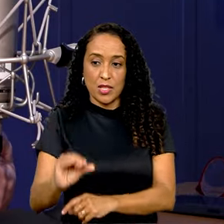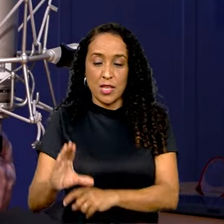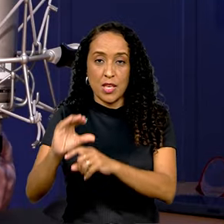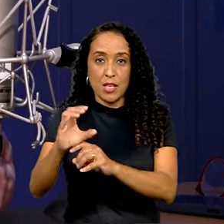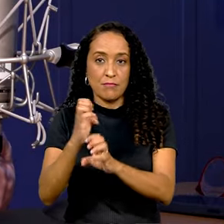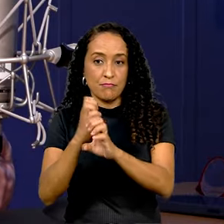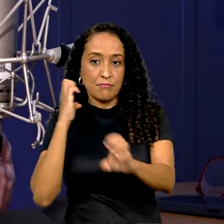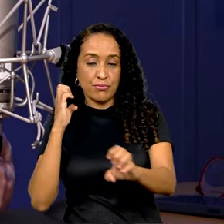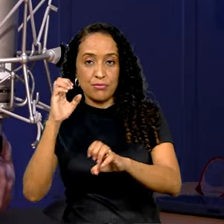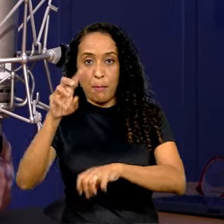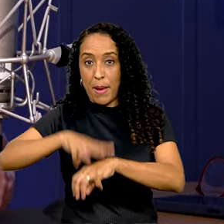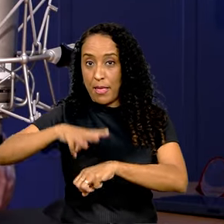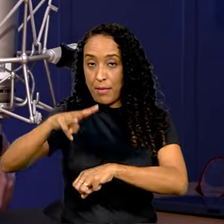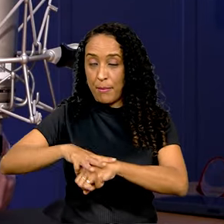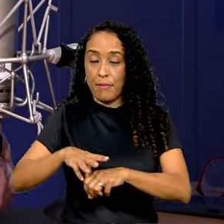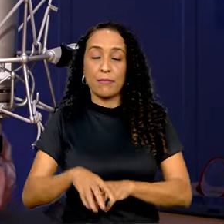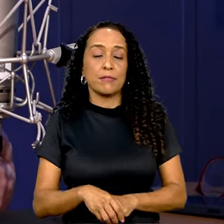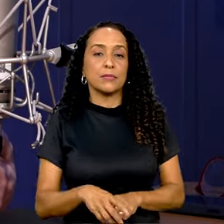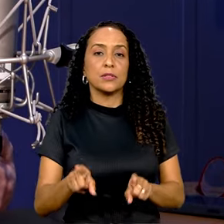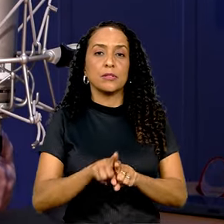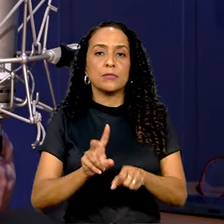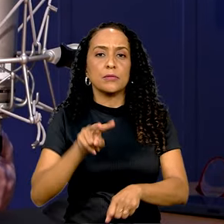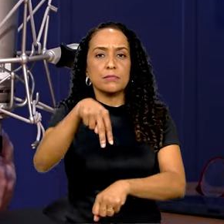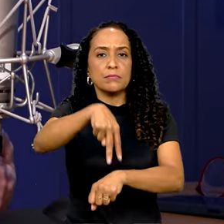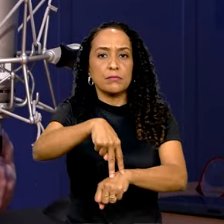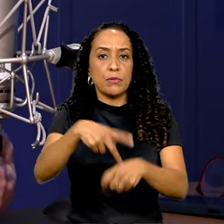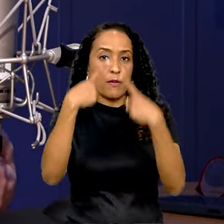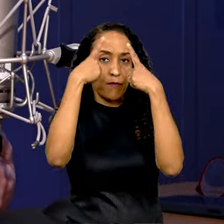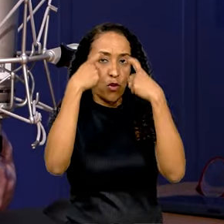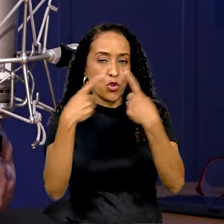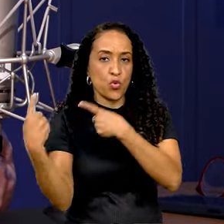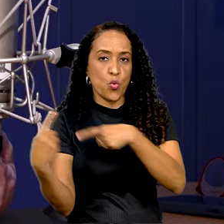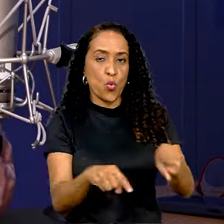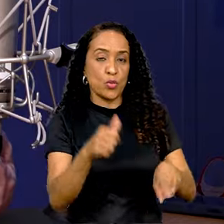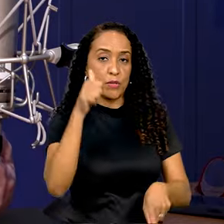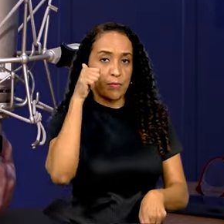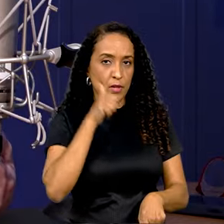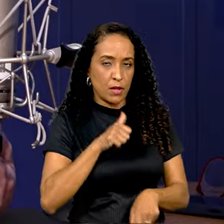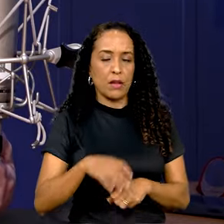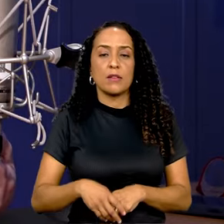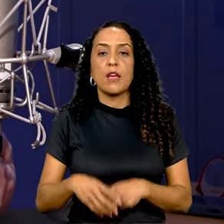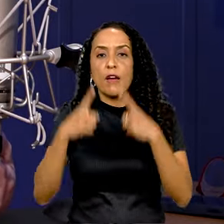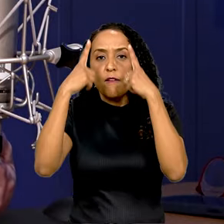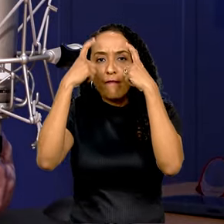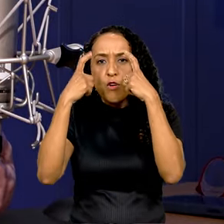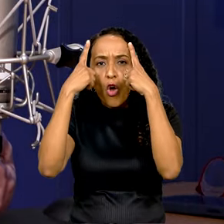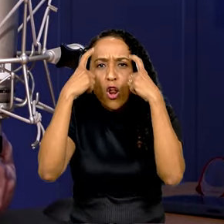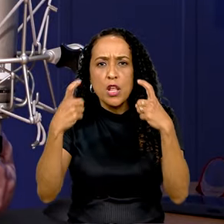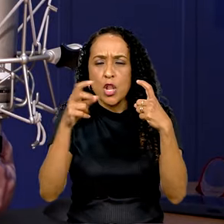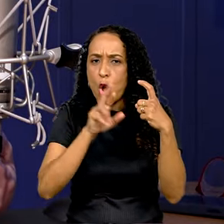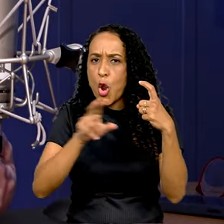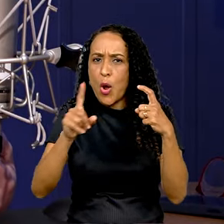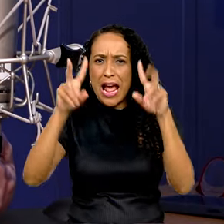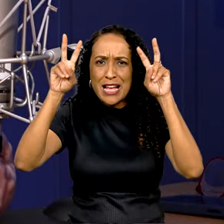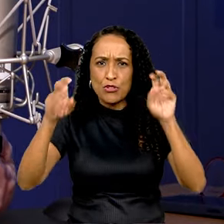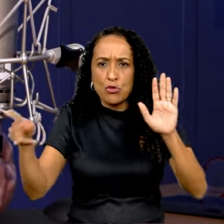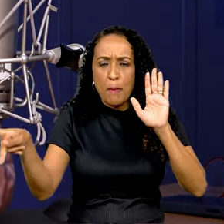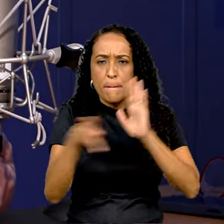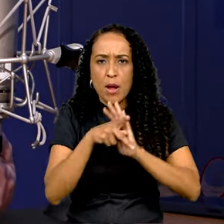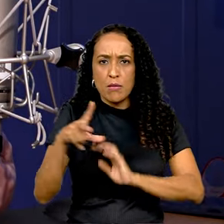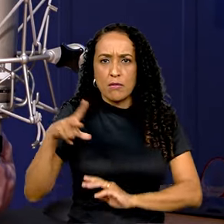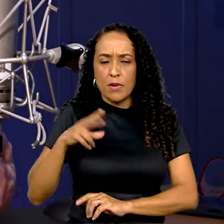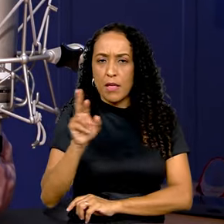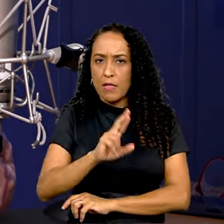ciência Engenharia e matemática no enfrentamento à violência com cont as mulheres a violência não é um assunto só do